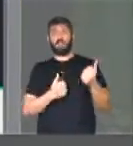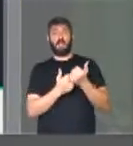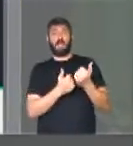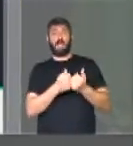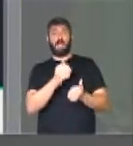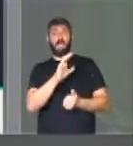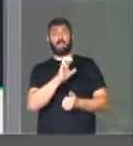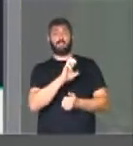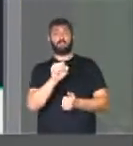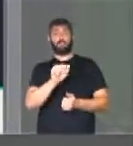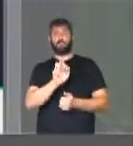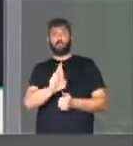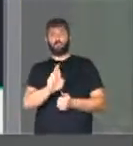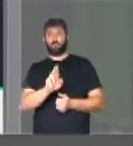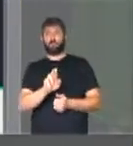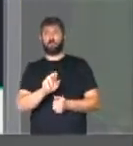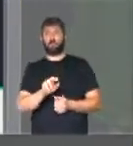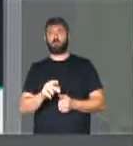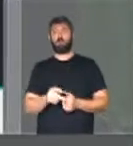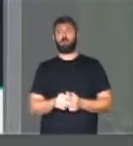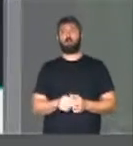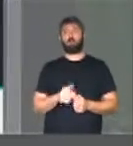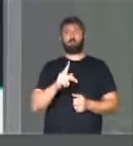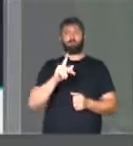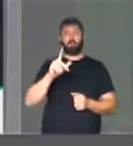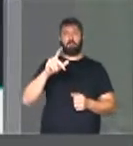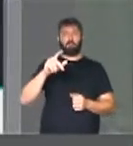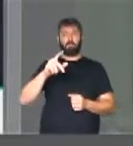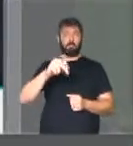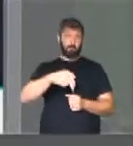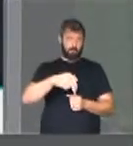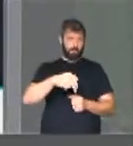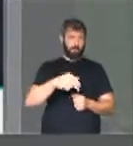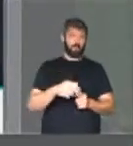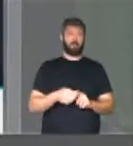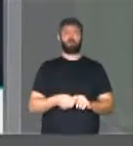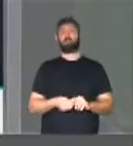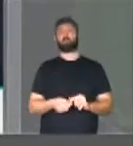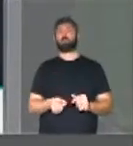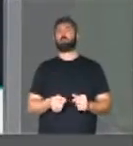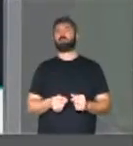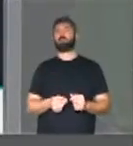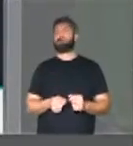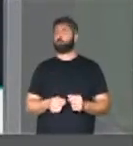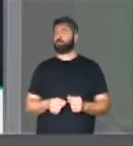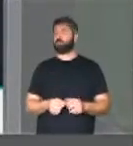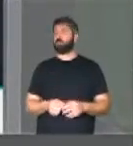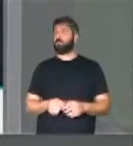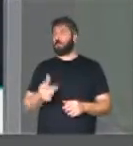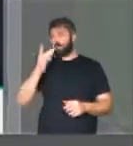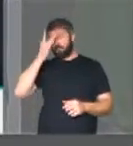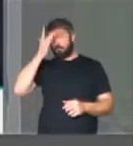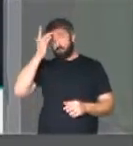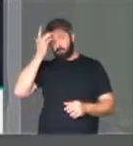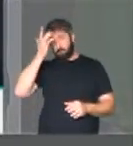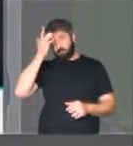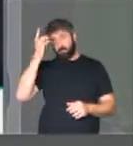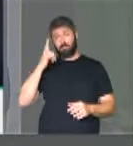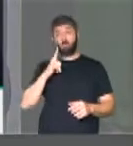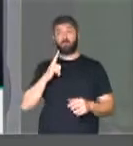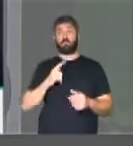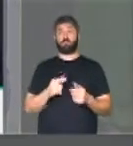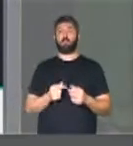assessor de PN, não de PLN? Muitas vezes gente que tem, na verdade, o